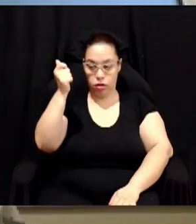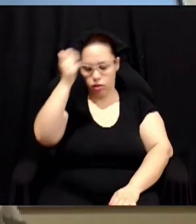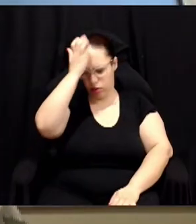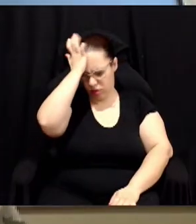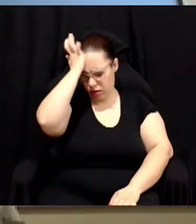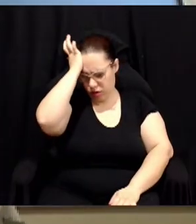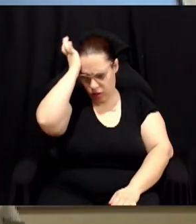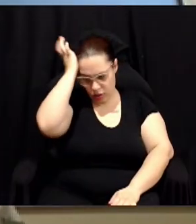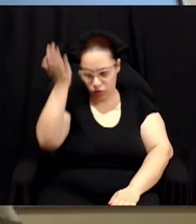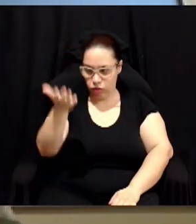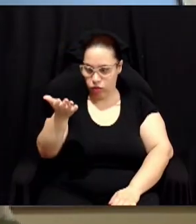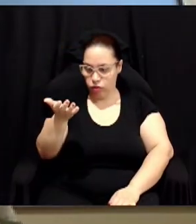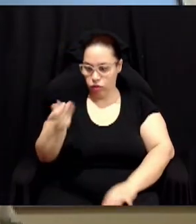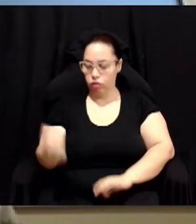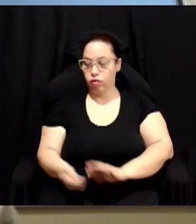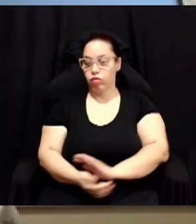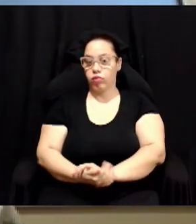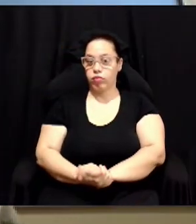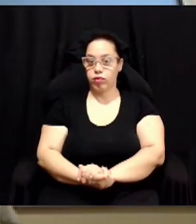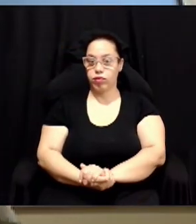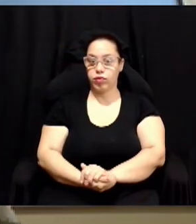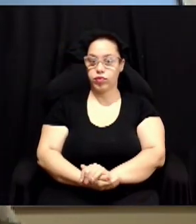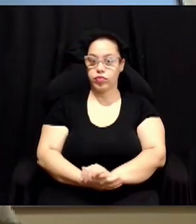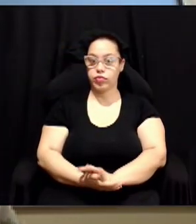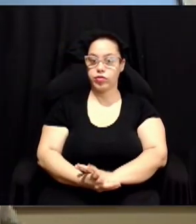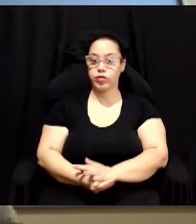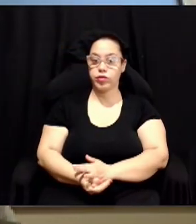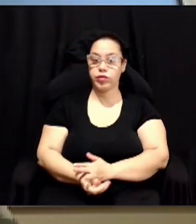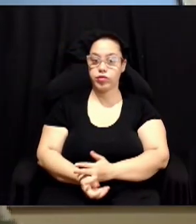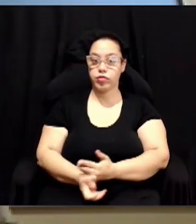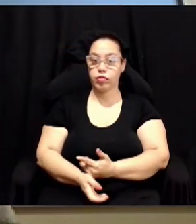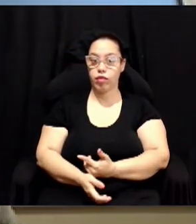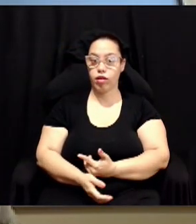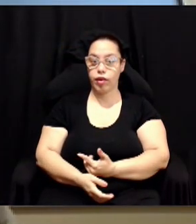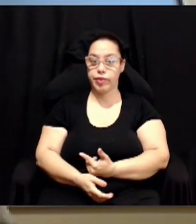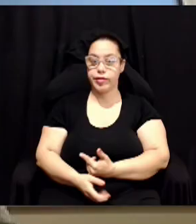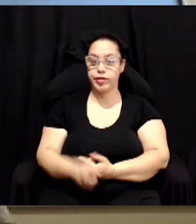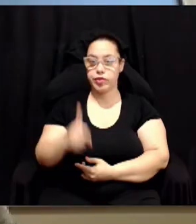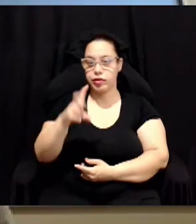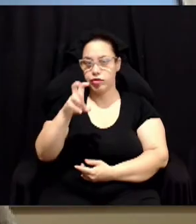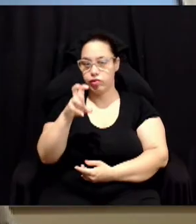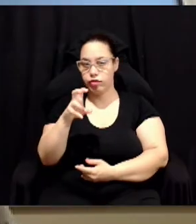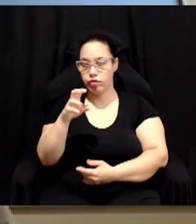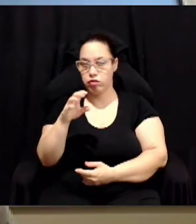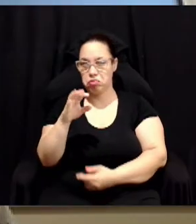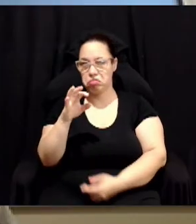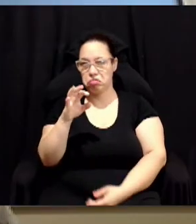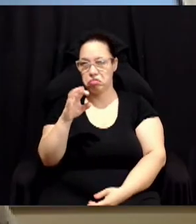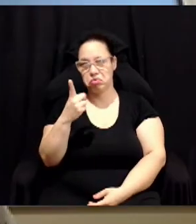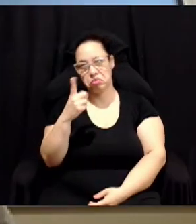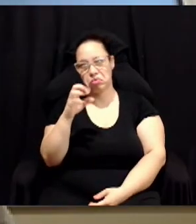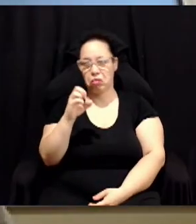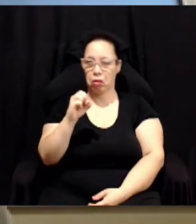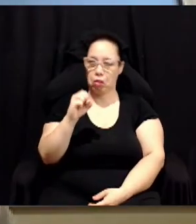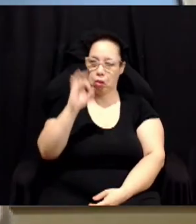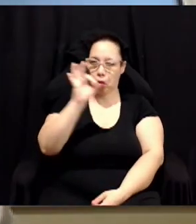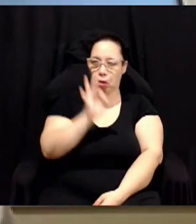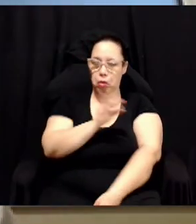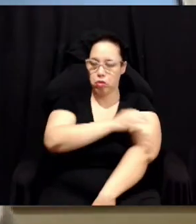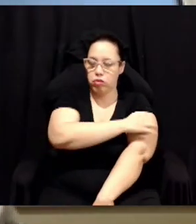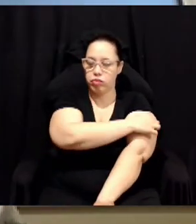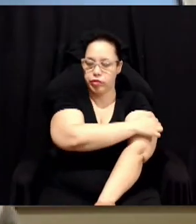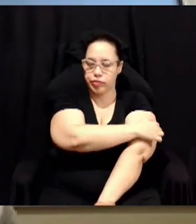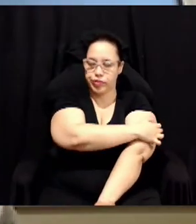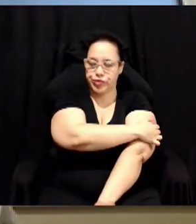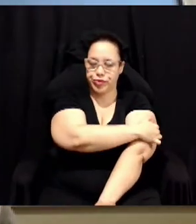acontece? De modo geral, entre 15 até 18%, dependendo das estatísticas, das pessoas que têm